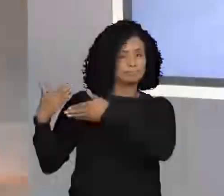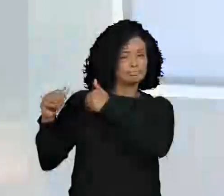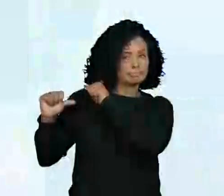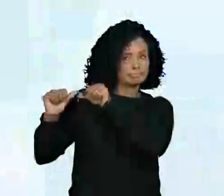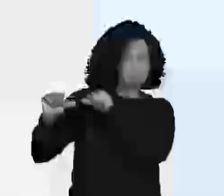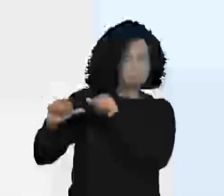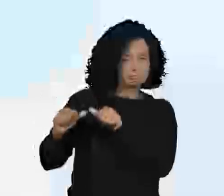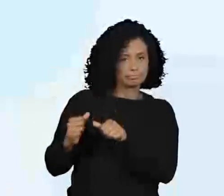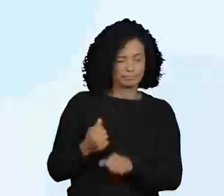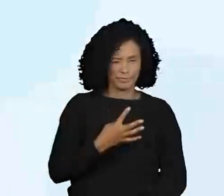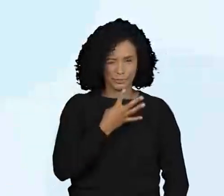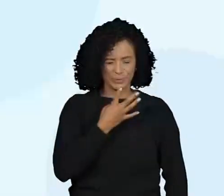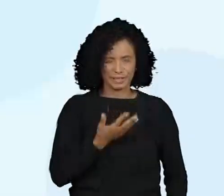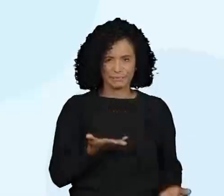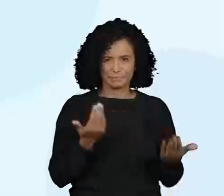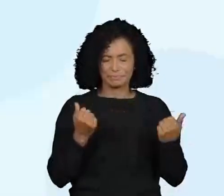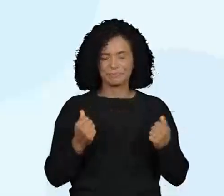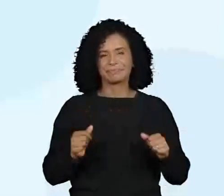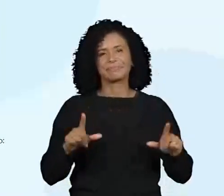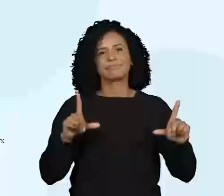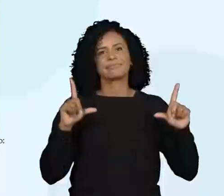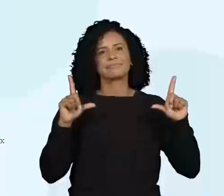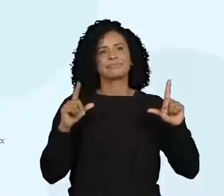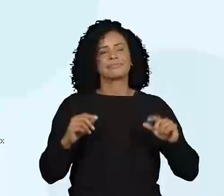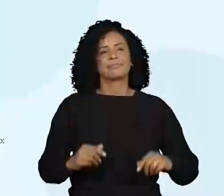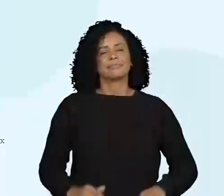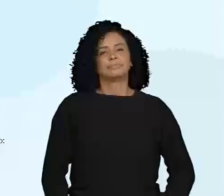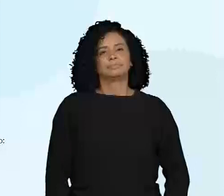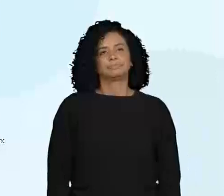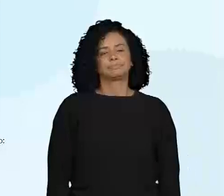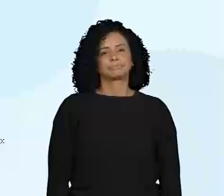juntinhos? Vamos lá, vamos para a tela.